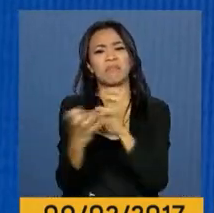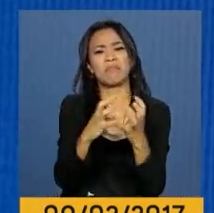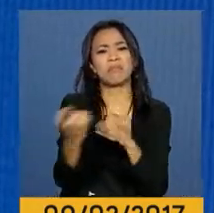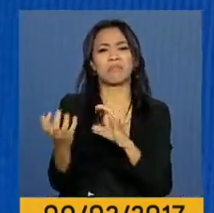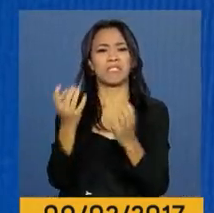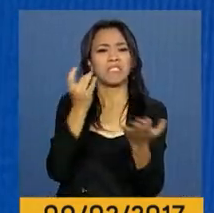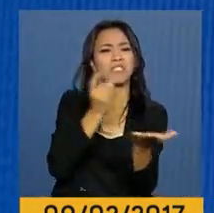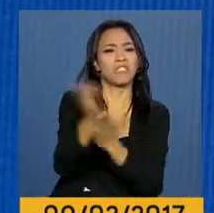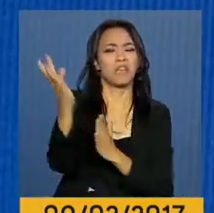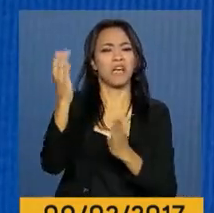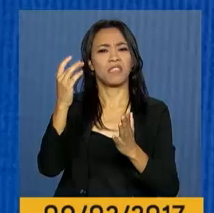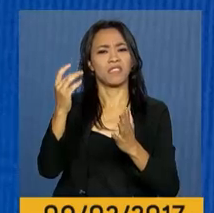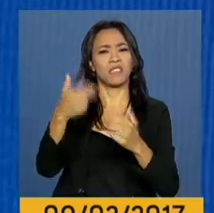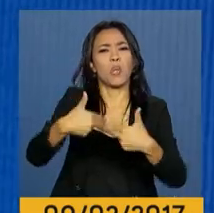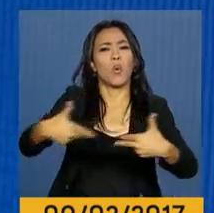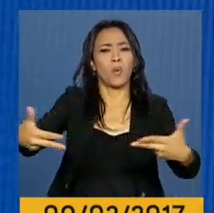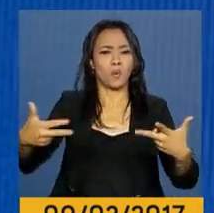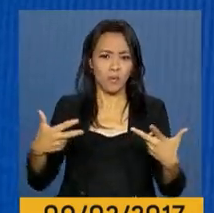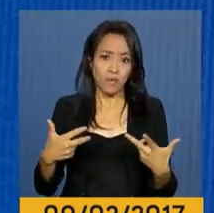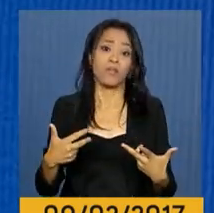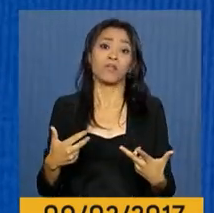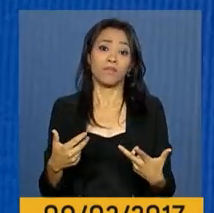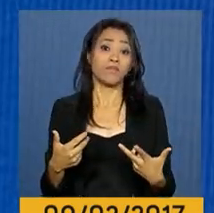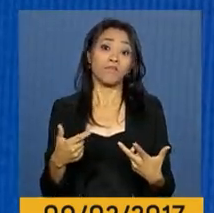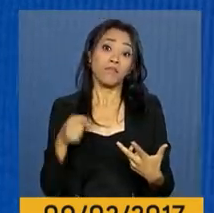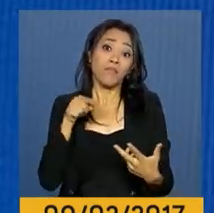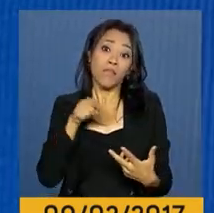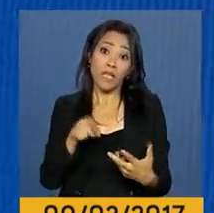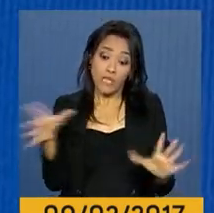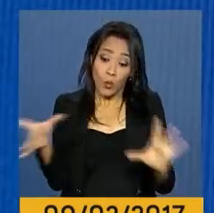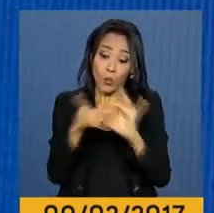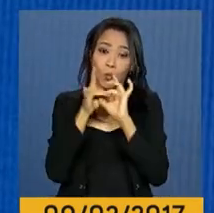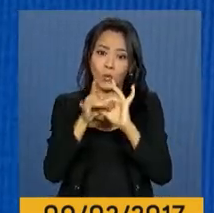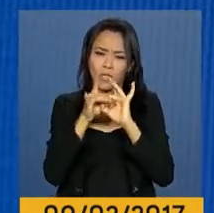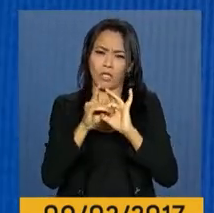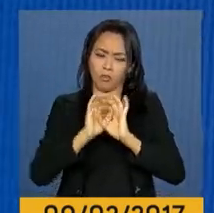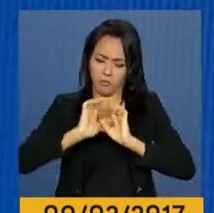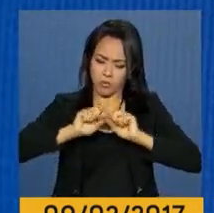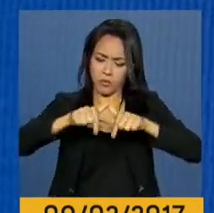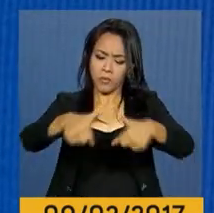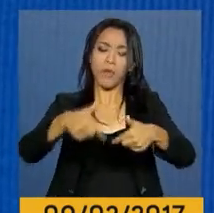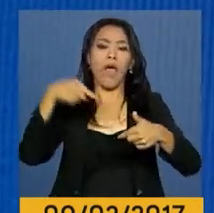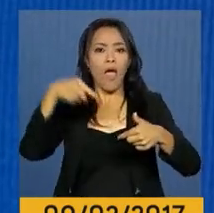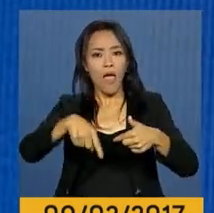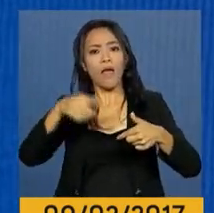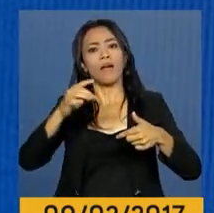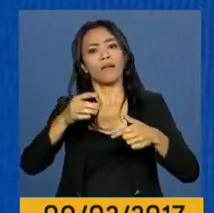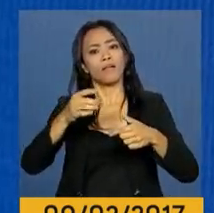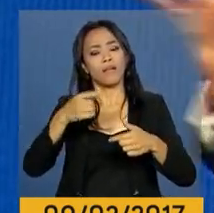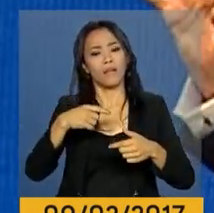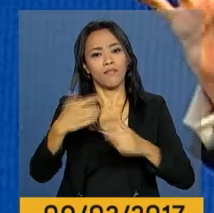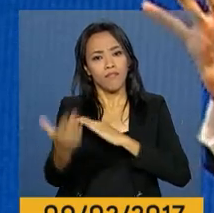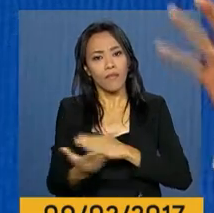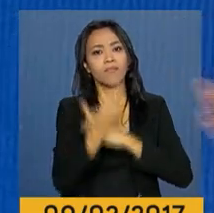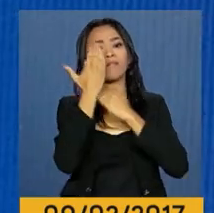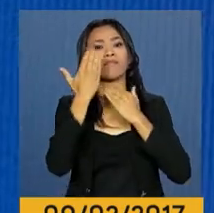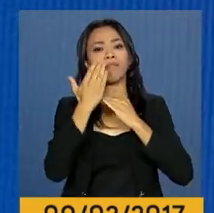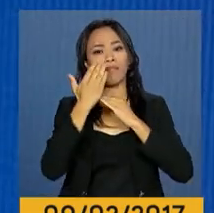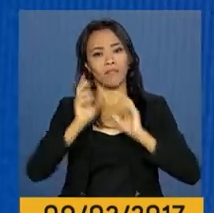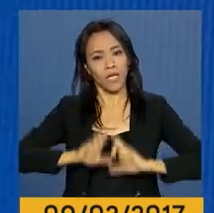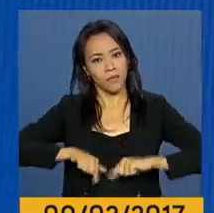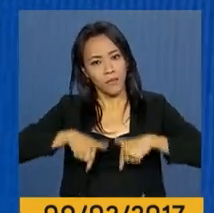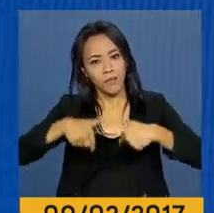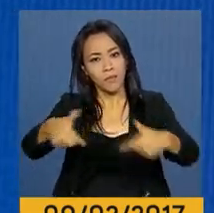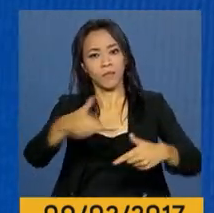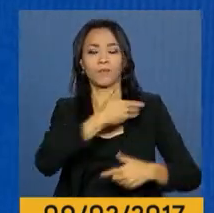as pessoas é isso que tem permitido que nós tenhamos como como palavra chave do